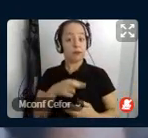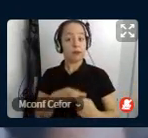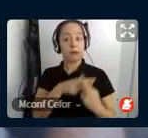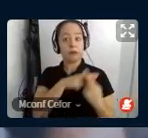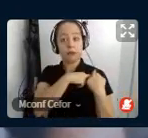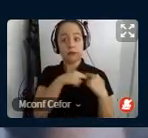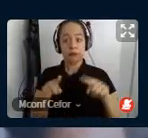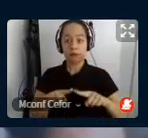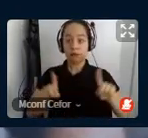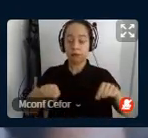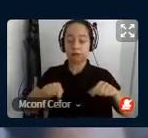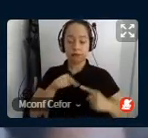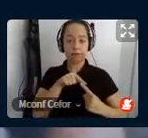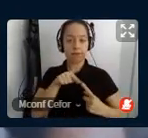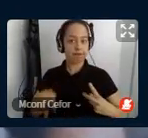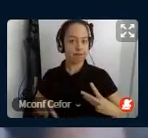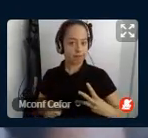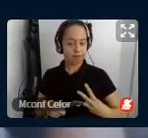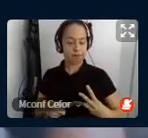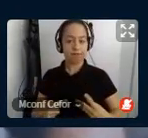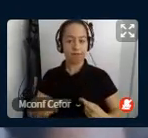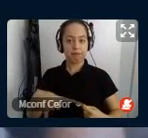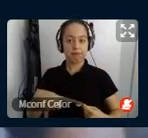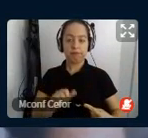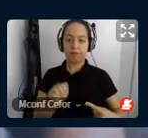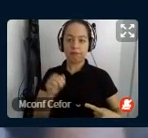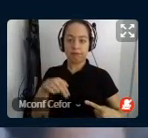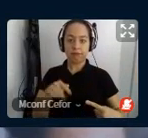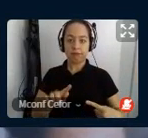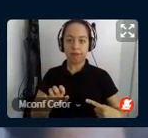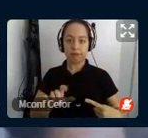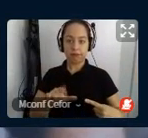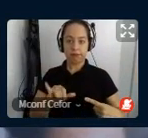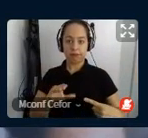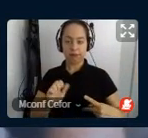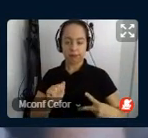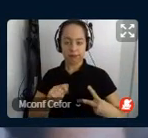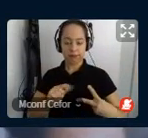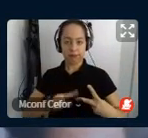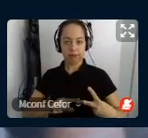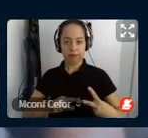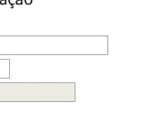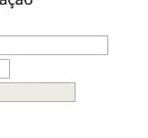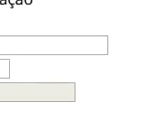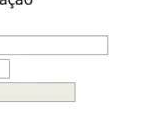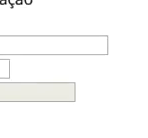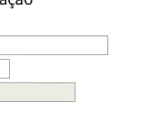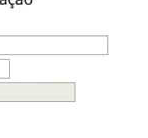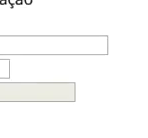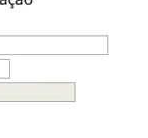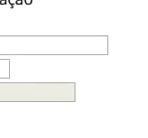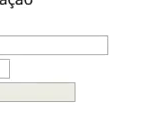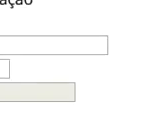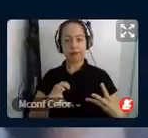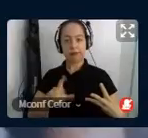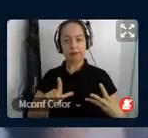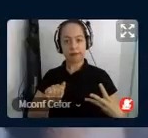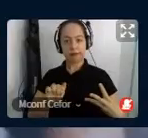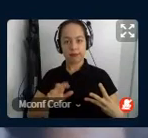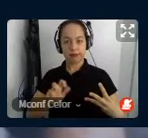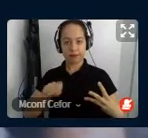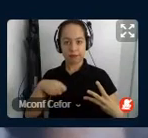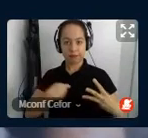dos seguintes servidores: eu, Angélica Andrade, Alexandre Silva e Clara Marques.